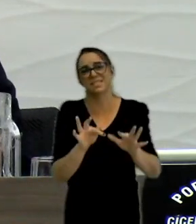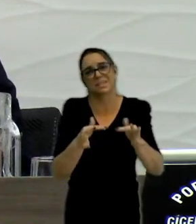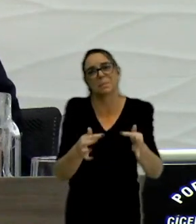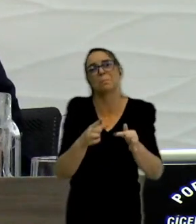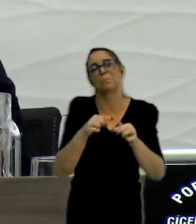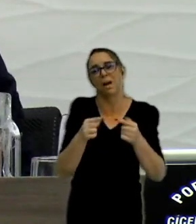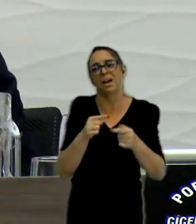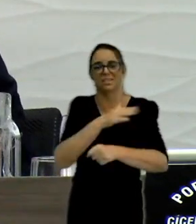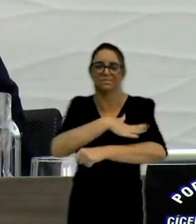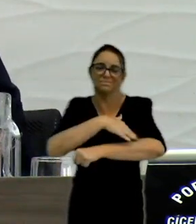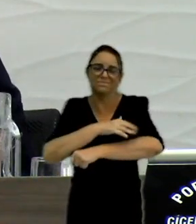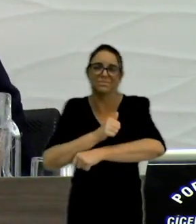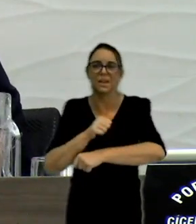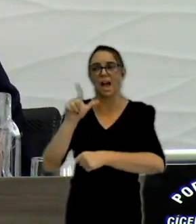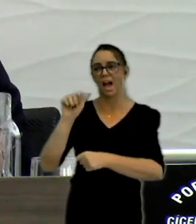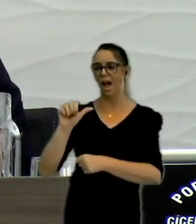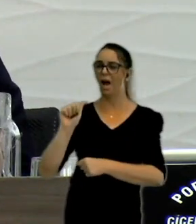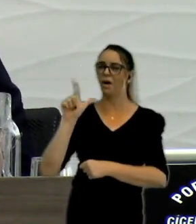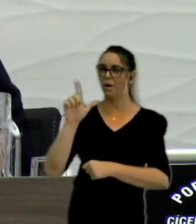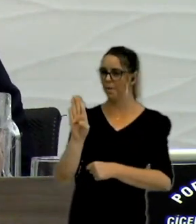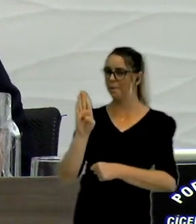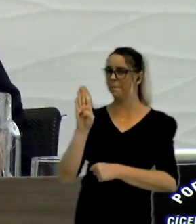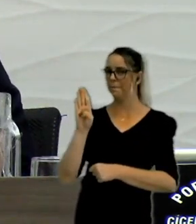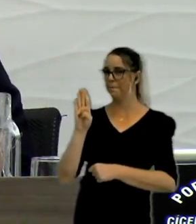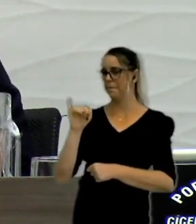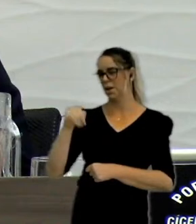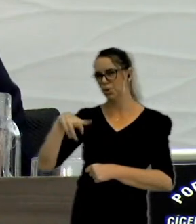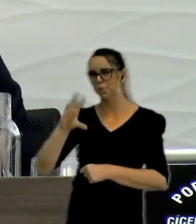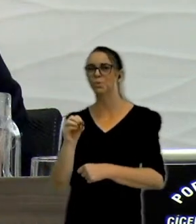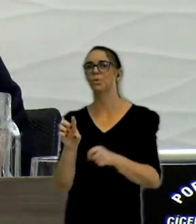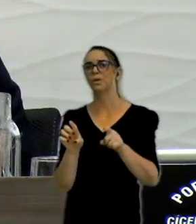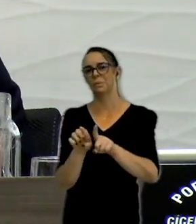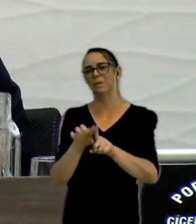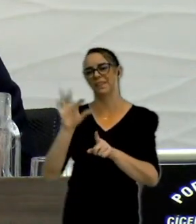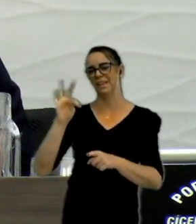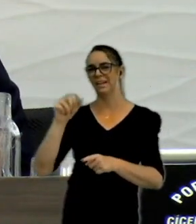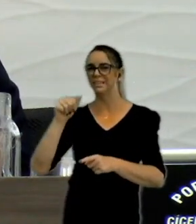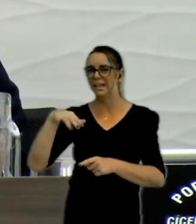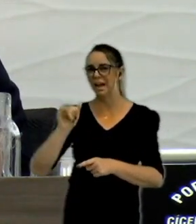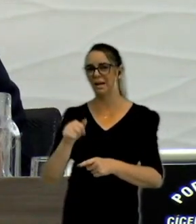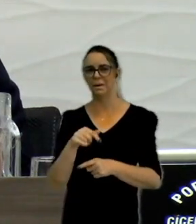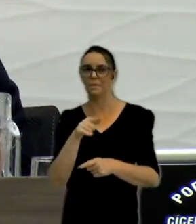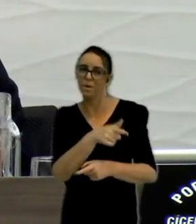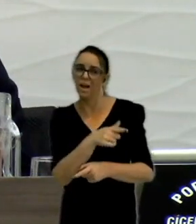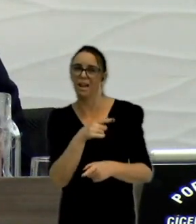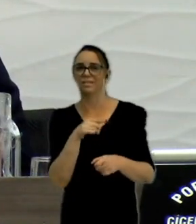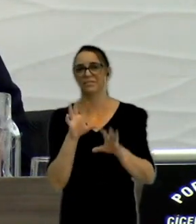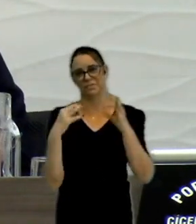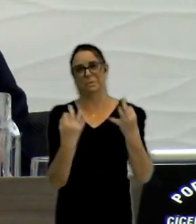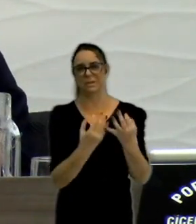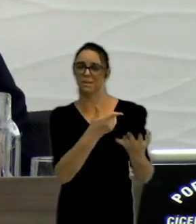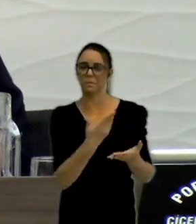Abraçar a Tânia, a Albino, toda a sua família, pela perda de Lourdes. E também pelo falecimento dia de ontem, Dona Maria de Lourdes, mãe de